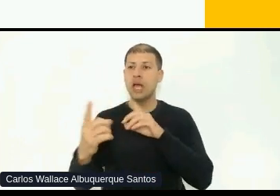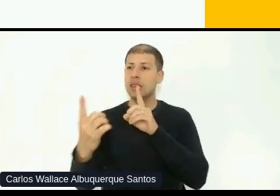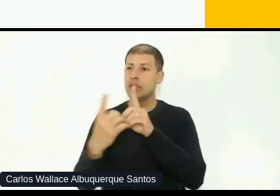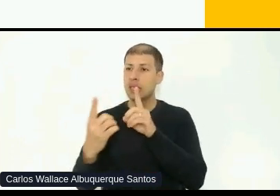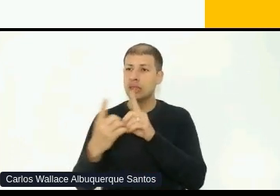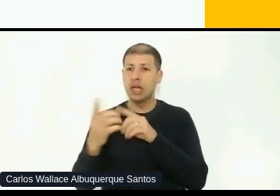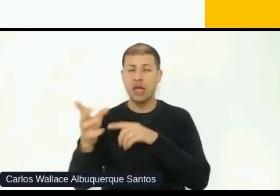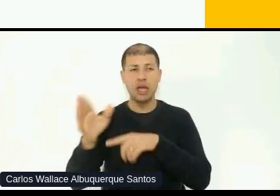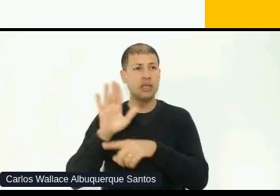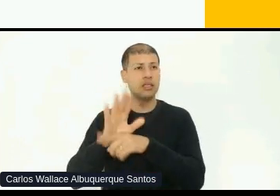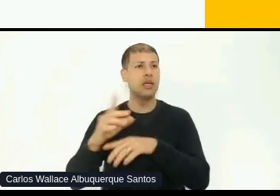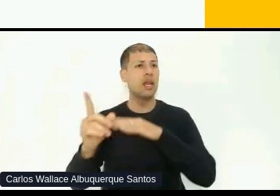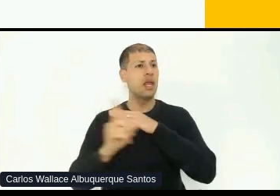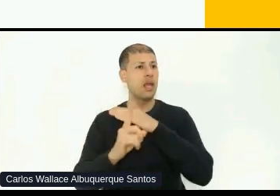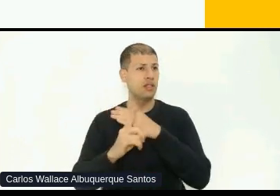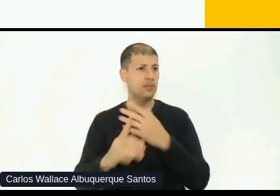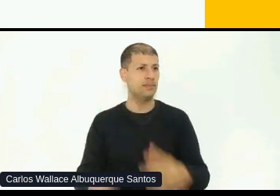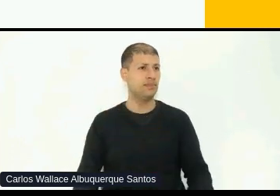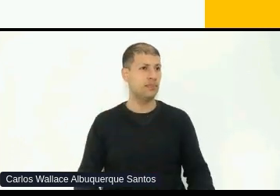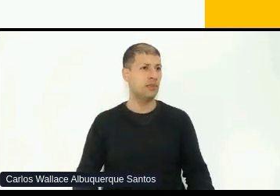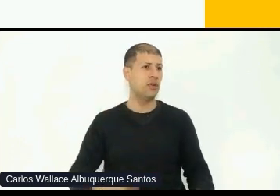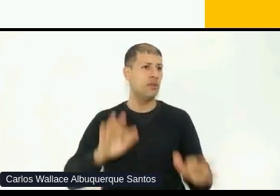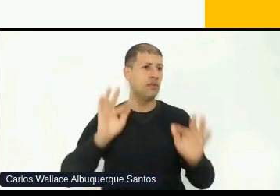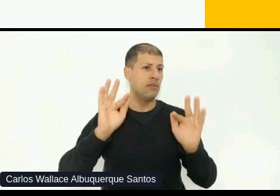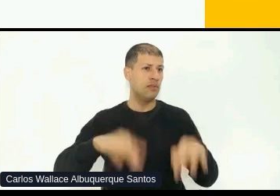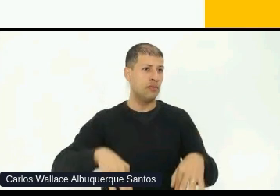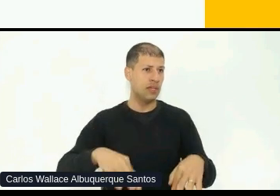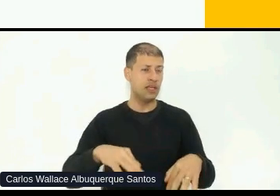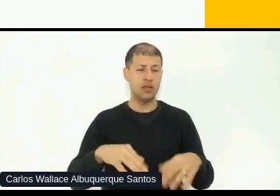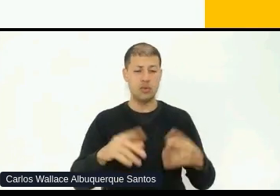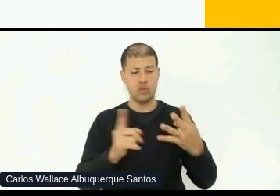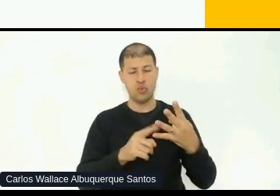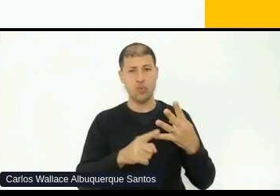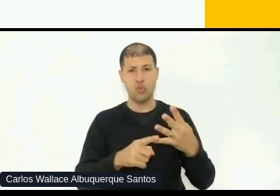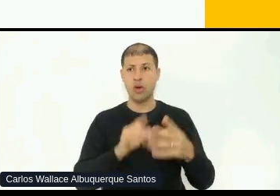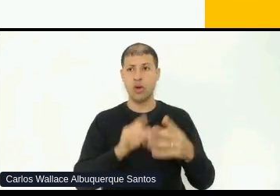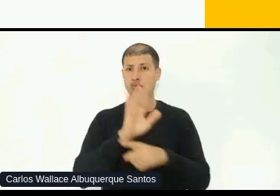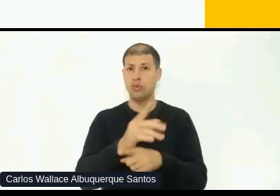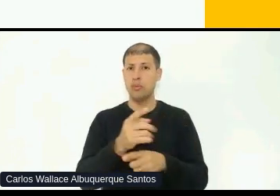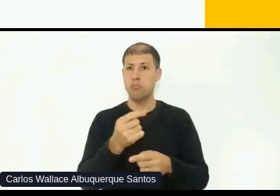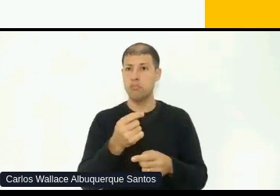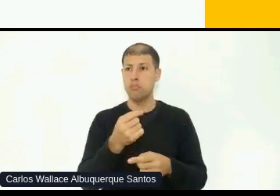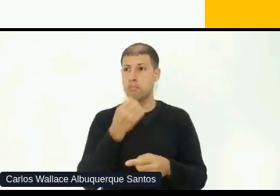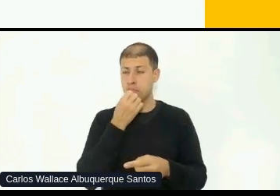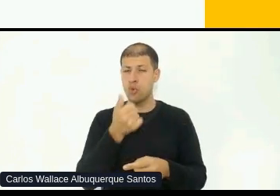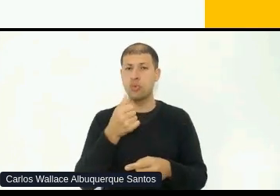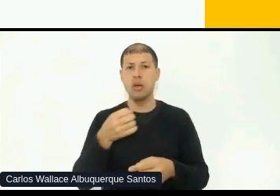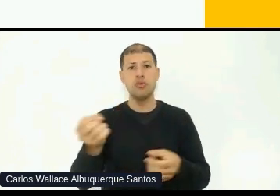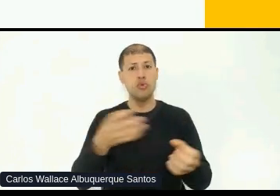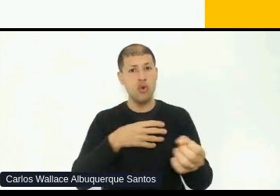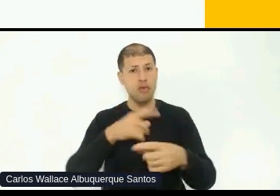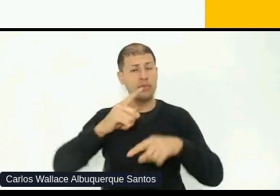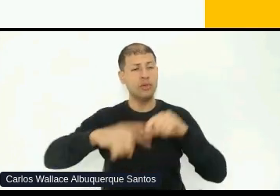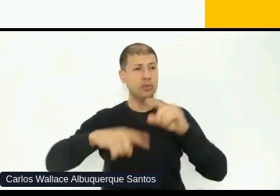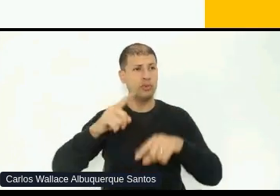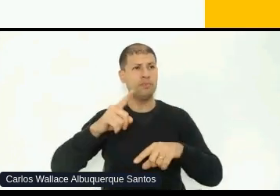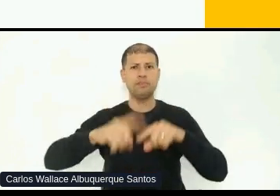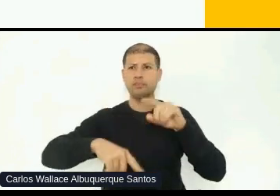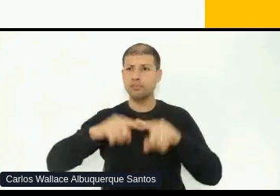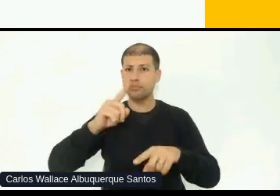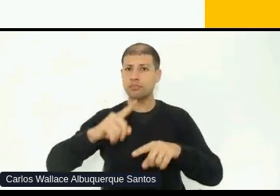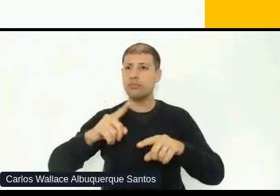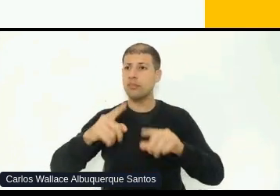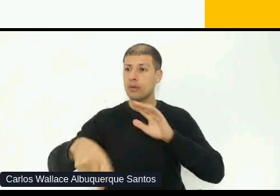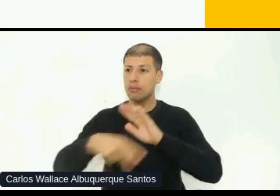legal? E, por fim, pessoal, um quarto benefício aqui muito importante são novos produtos. Eu começo a criar produtos, às vezes, que são específicos para